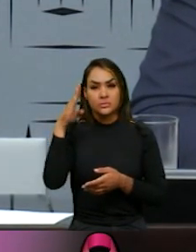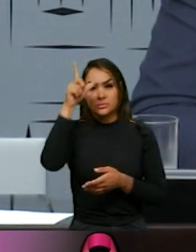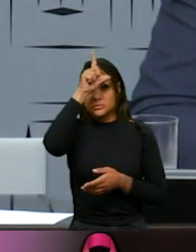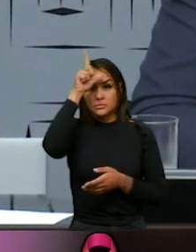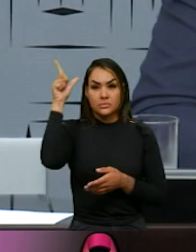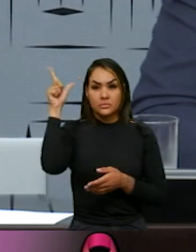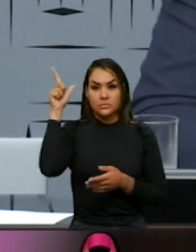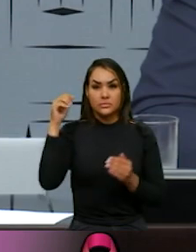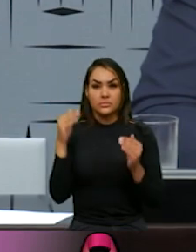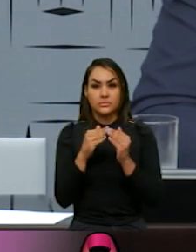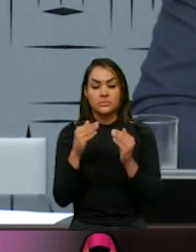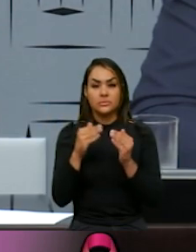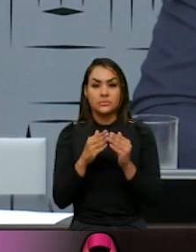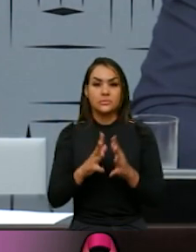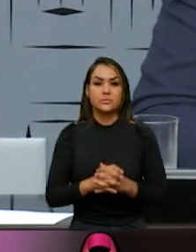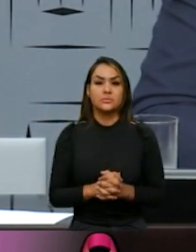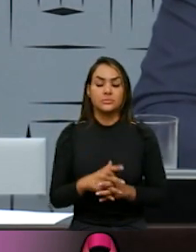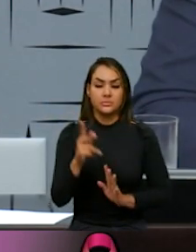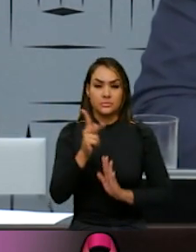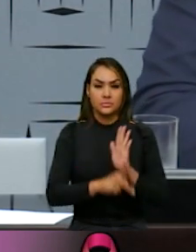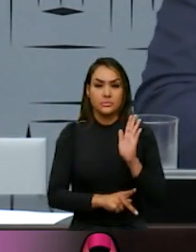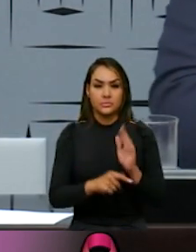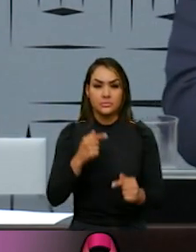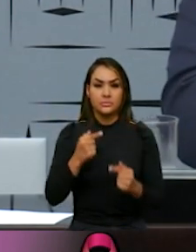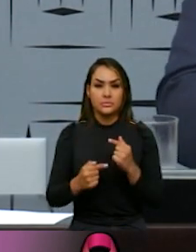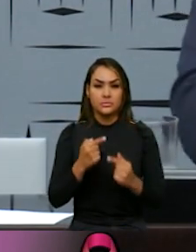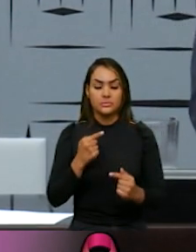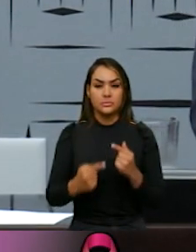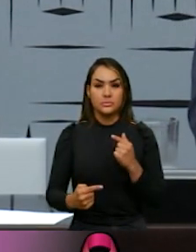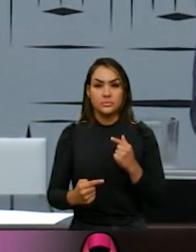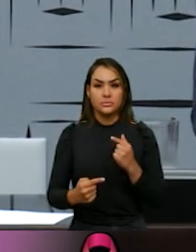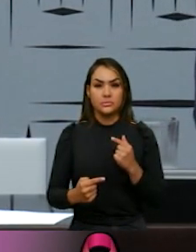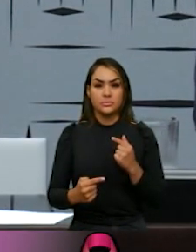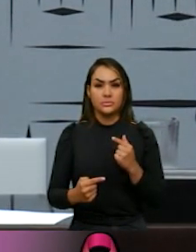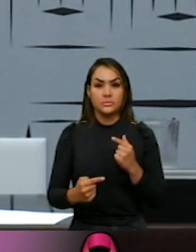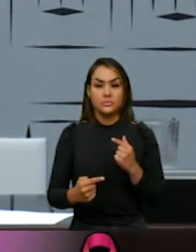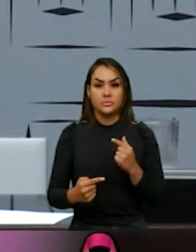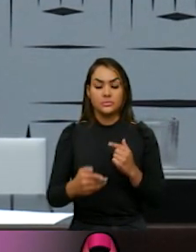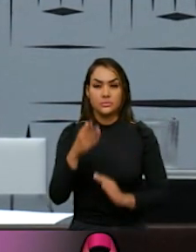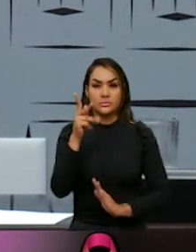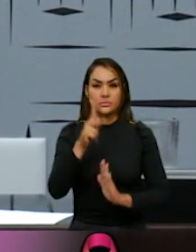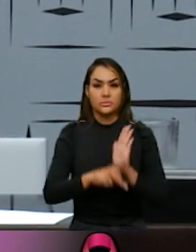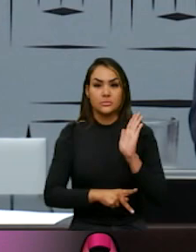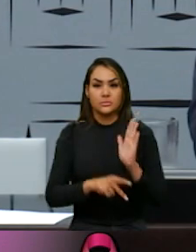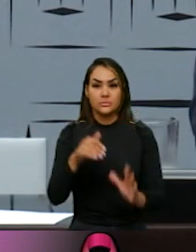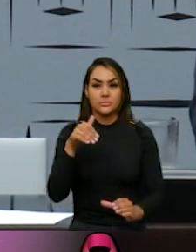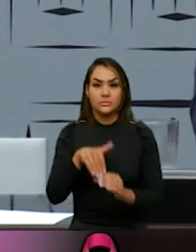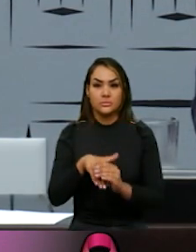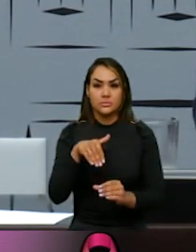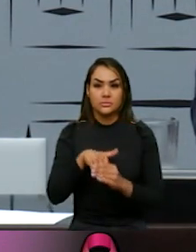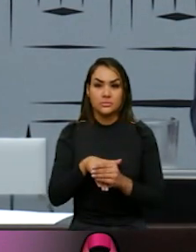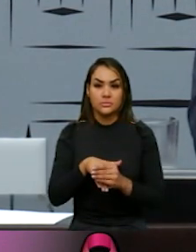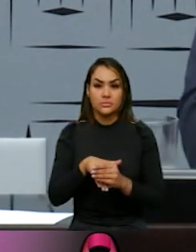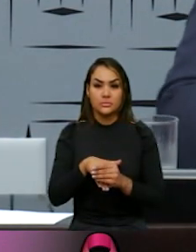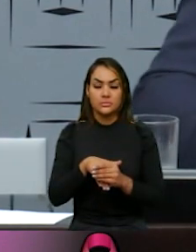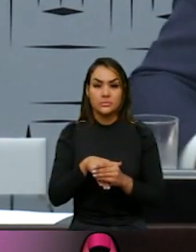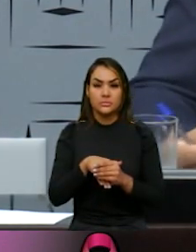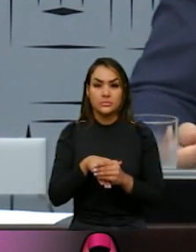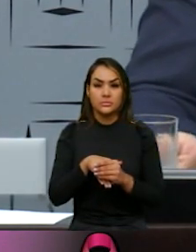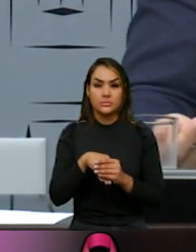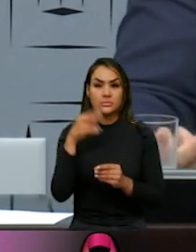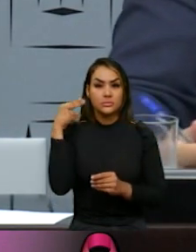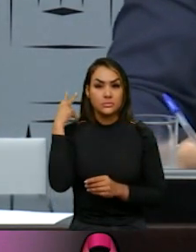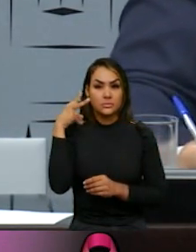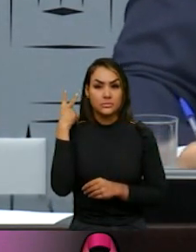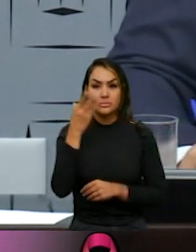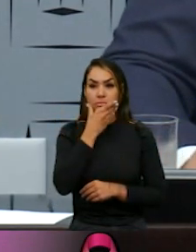Anata. Favorável. O projeto está em discussão. O projeto está em votação simbólica.